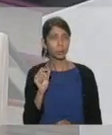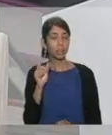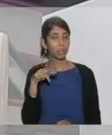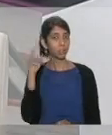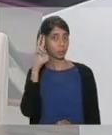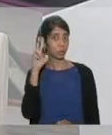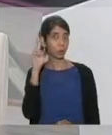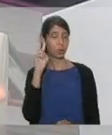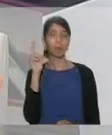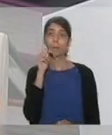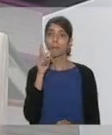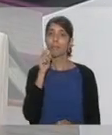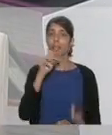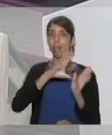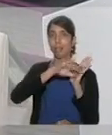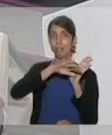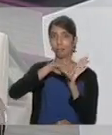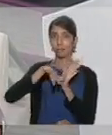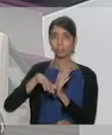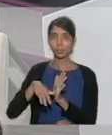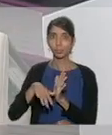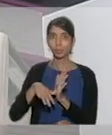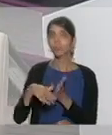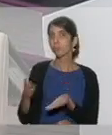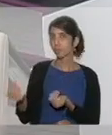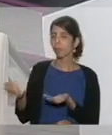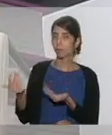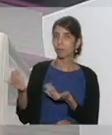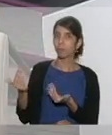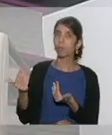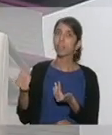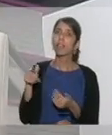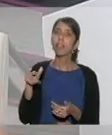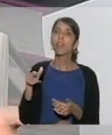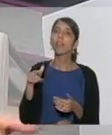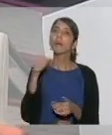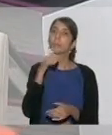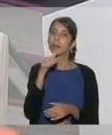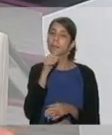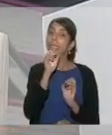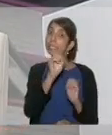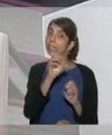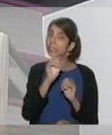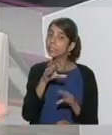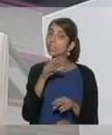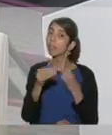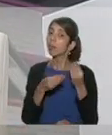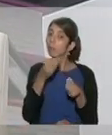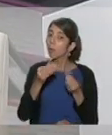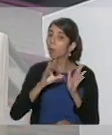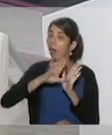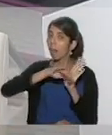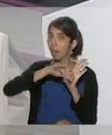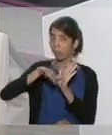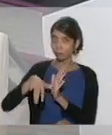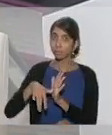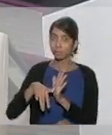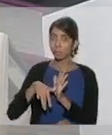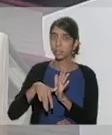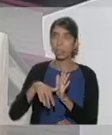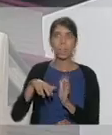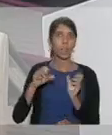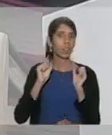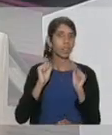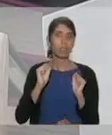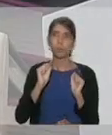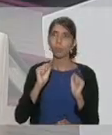história de uma ladra. A garota que é uma ladra, uma jovem, que é criada pela mãe para ser uma ladra ateia,